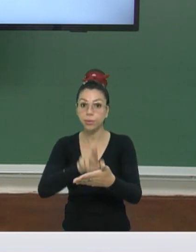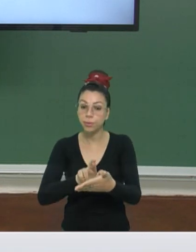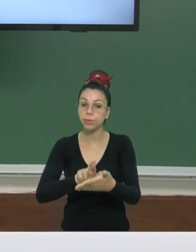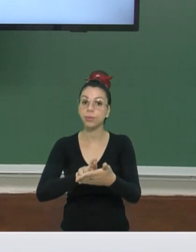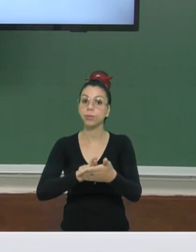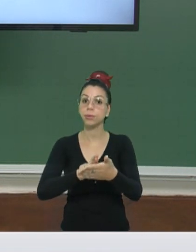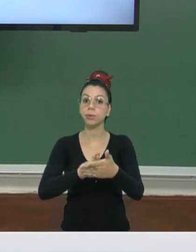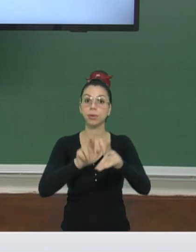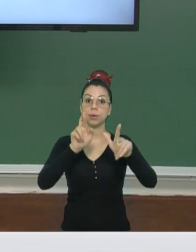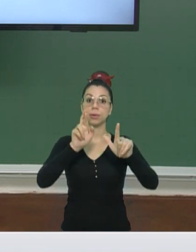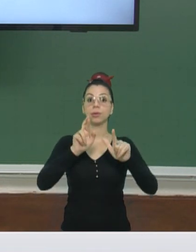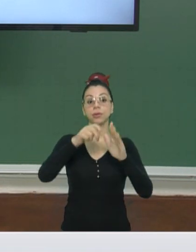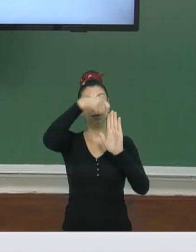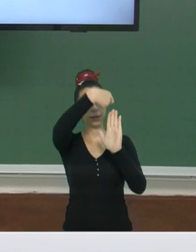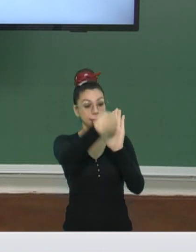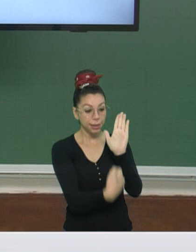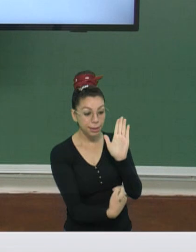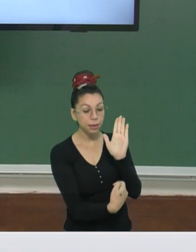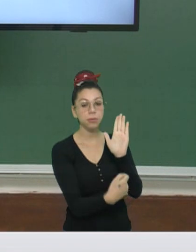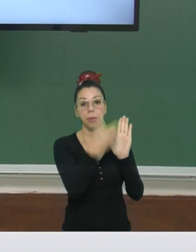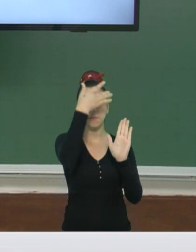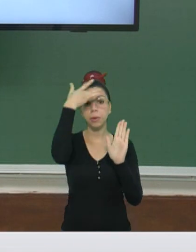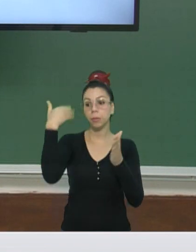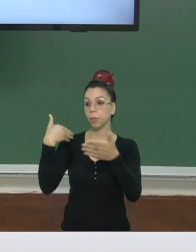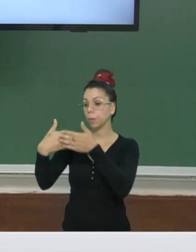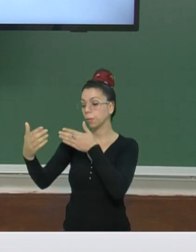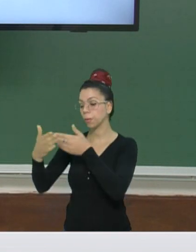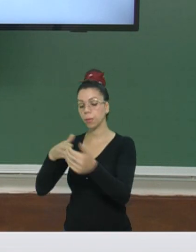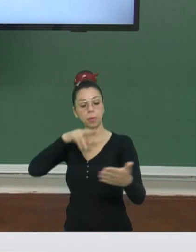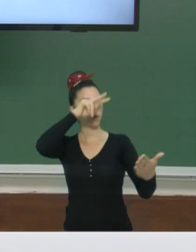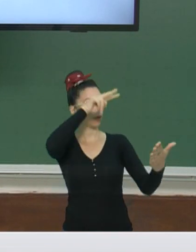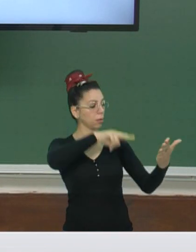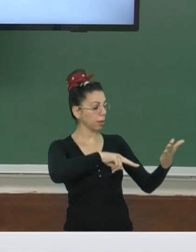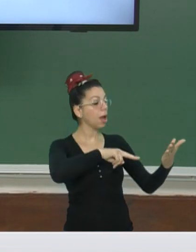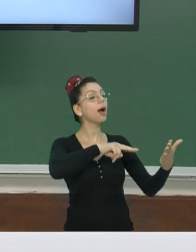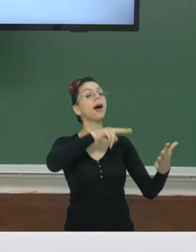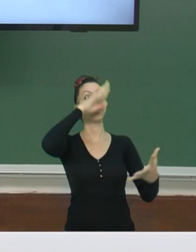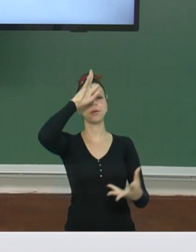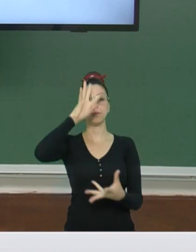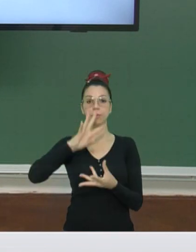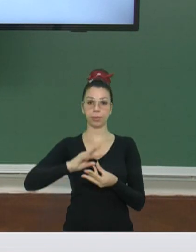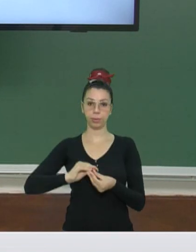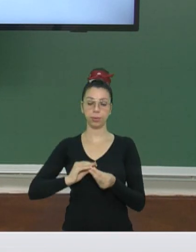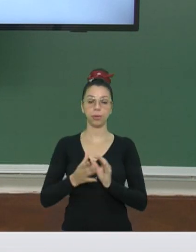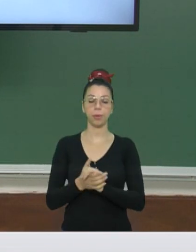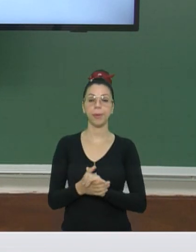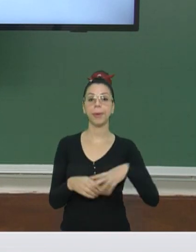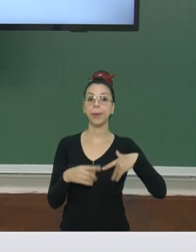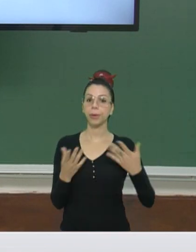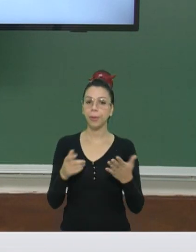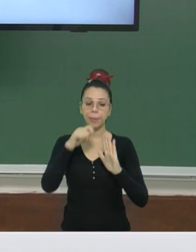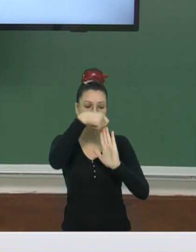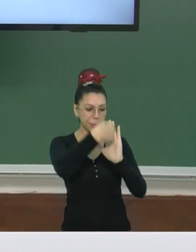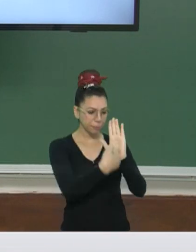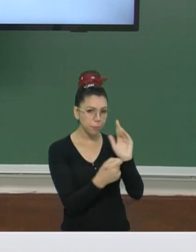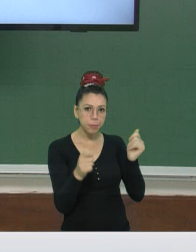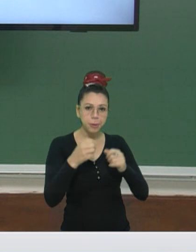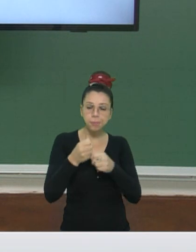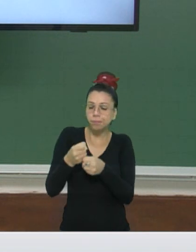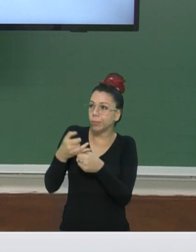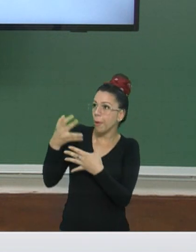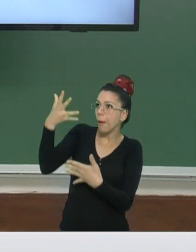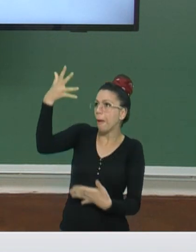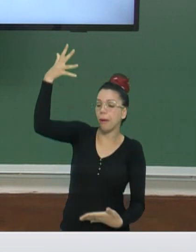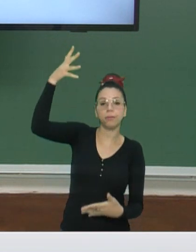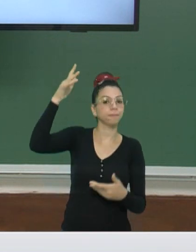em forma de texto, que qualquer pessoa que leia compreenda. Ah, professora, texto então tem que escrever muito?